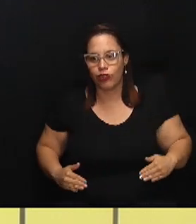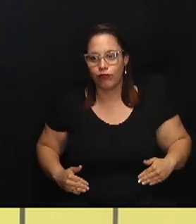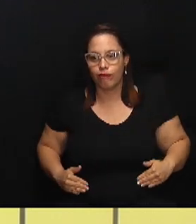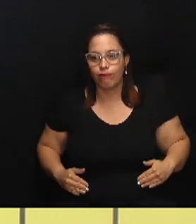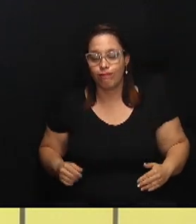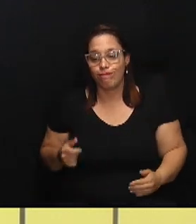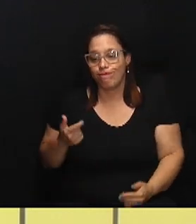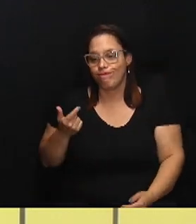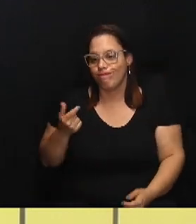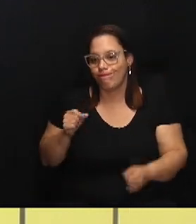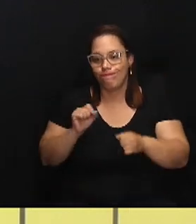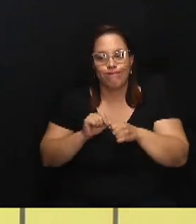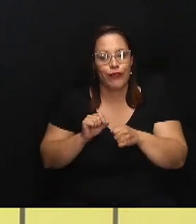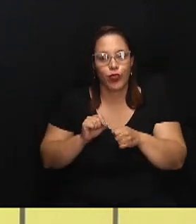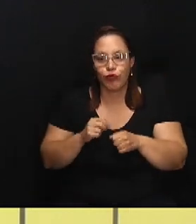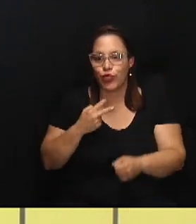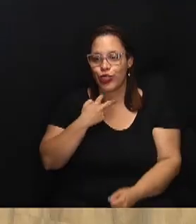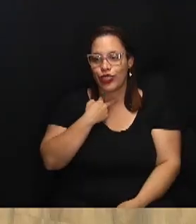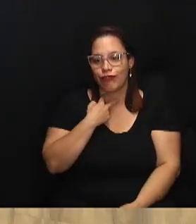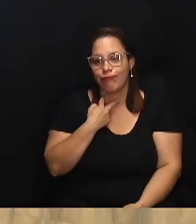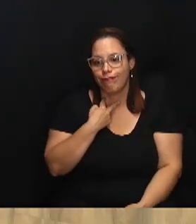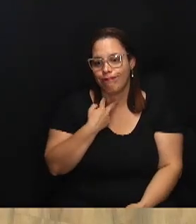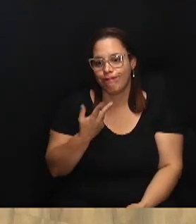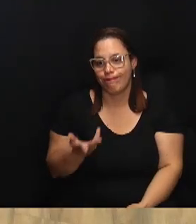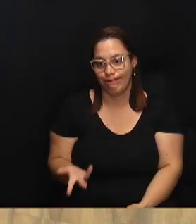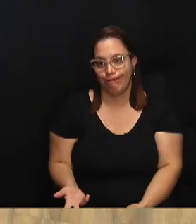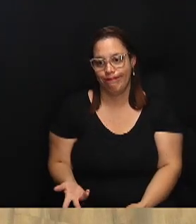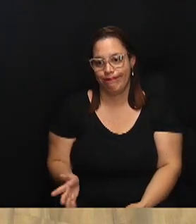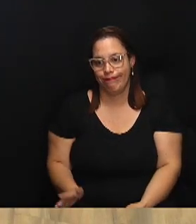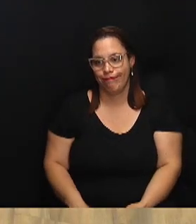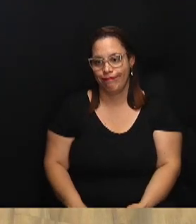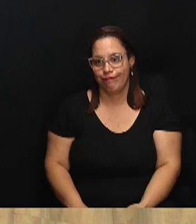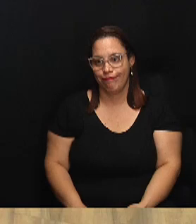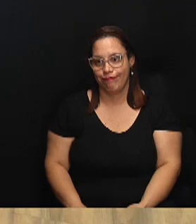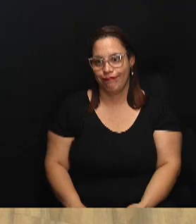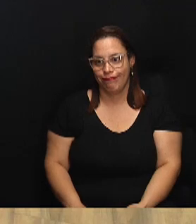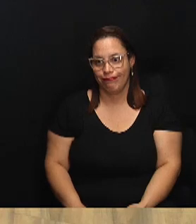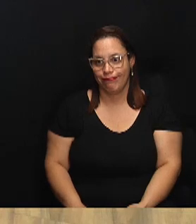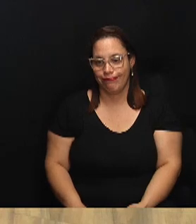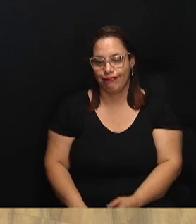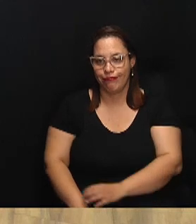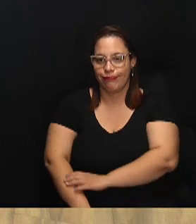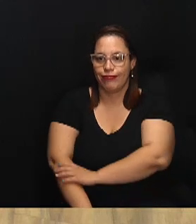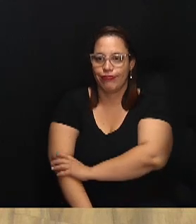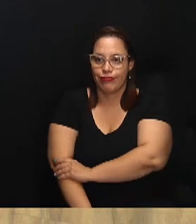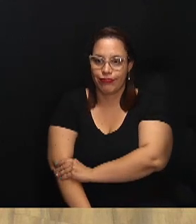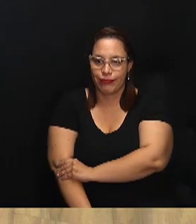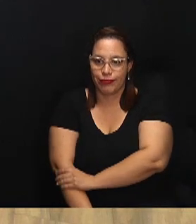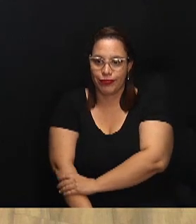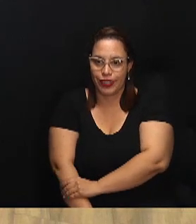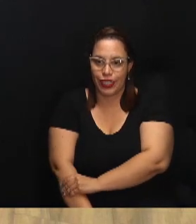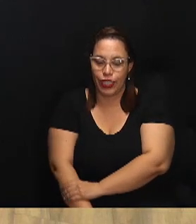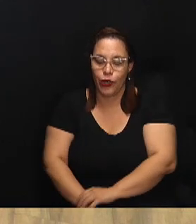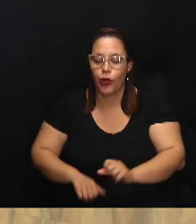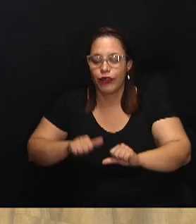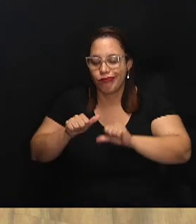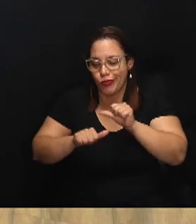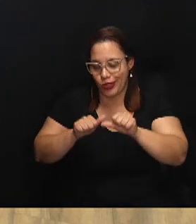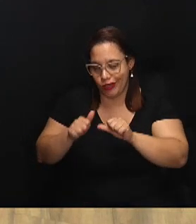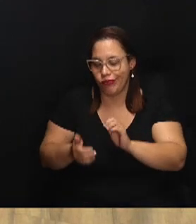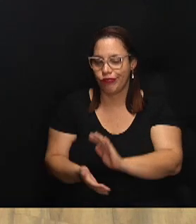fazia isso. Né? Então, algumas coisas ficam invertidas.